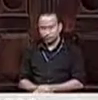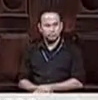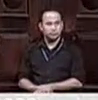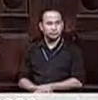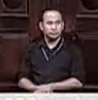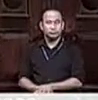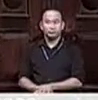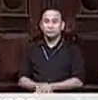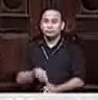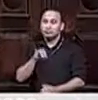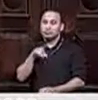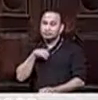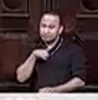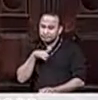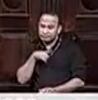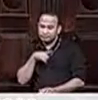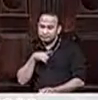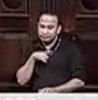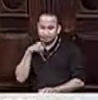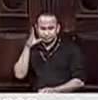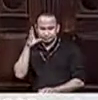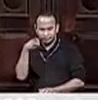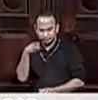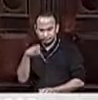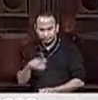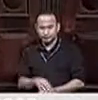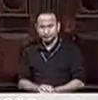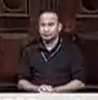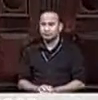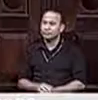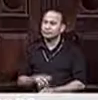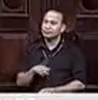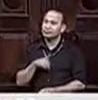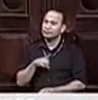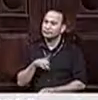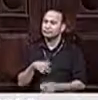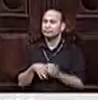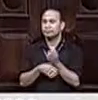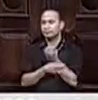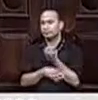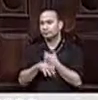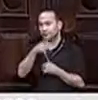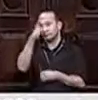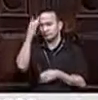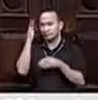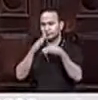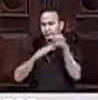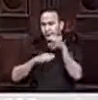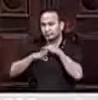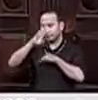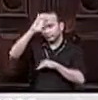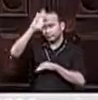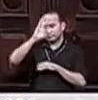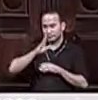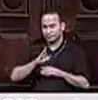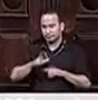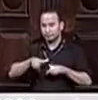será que isso tem saída? Seguramente alguns bombeiros entrarão em